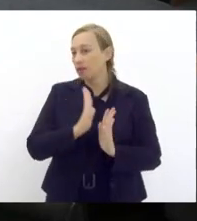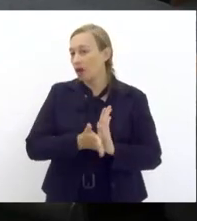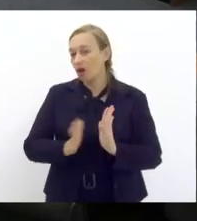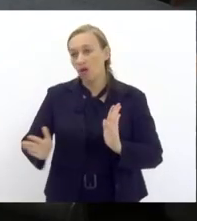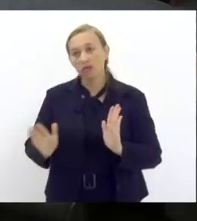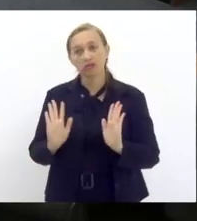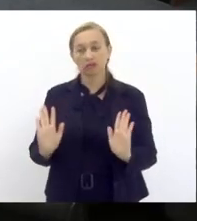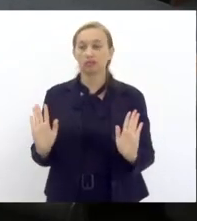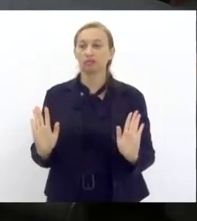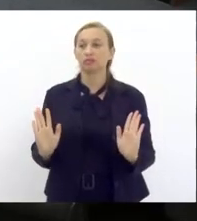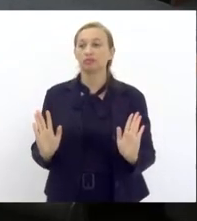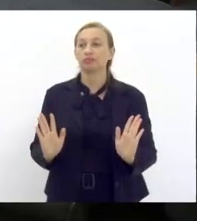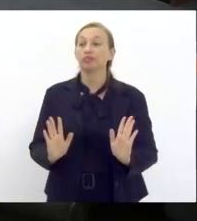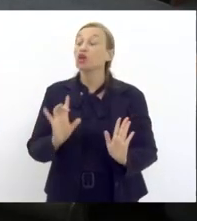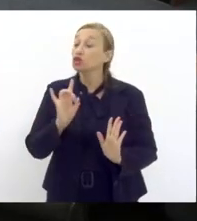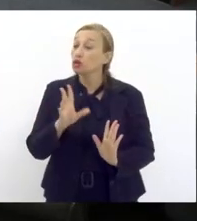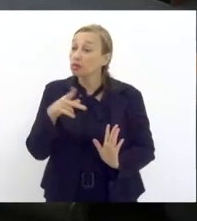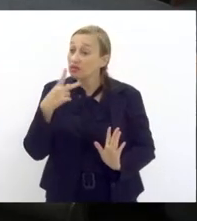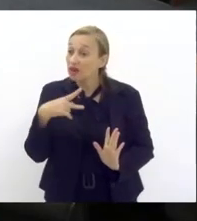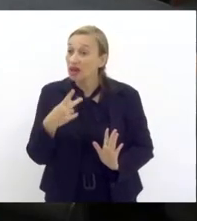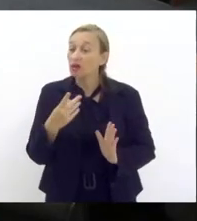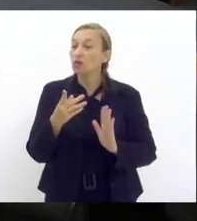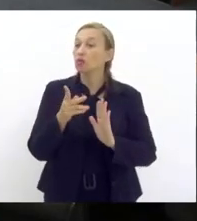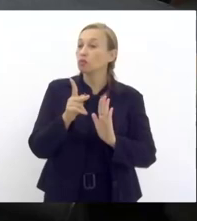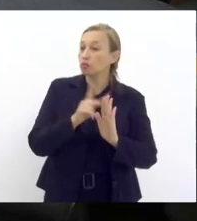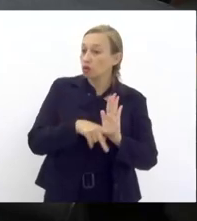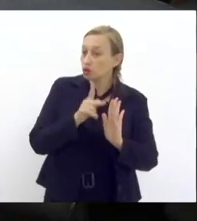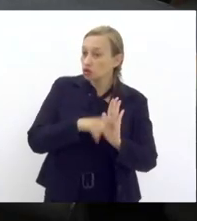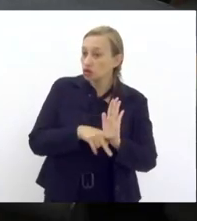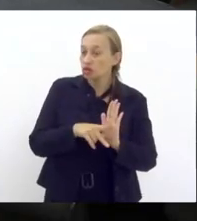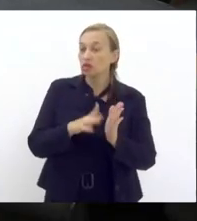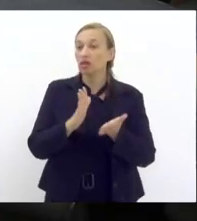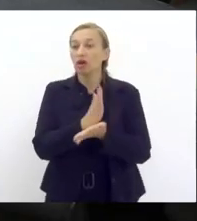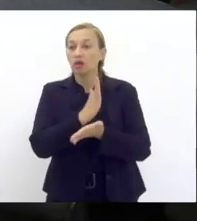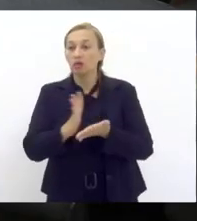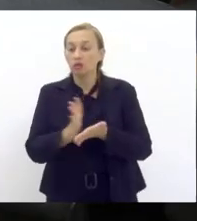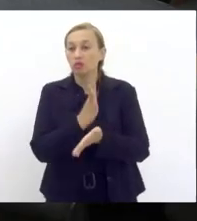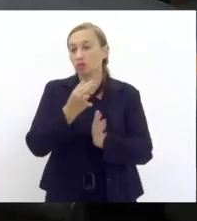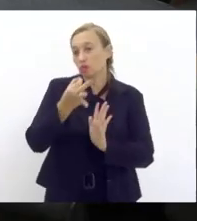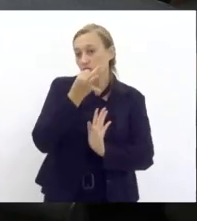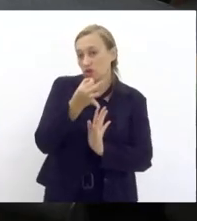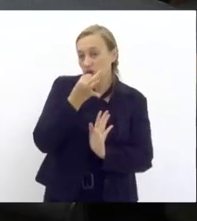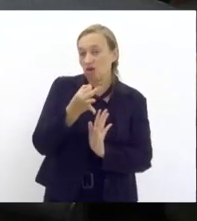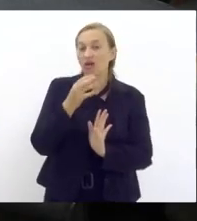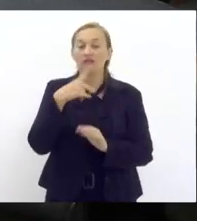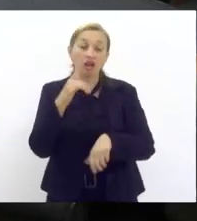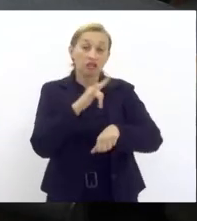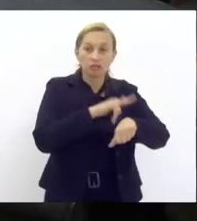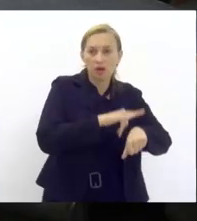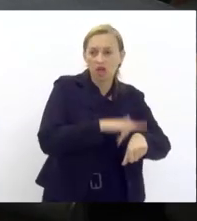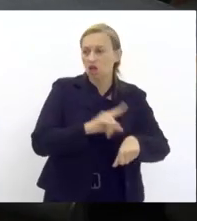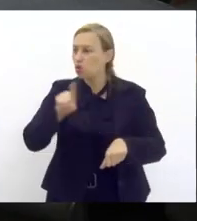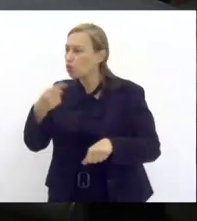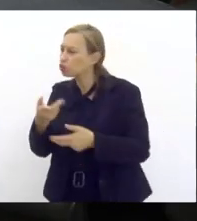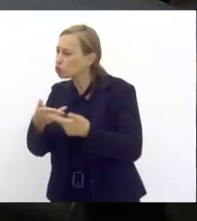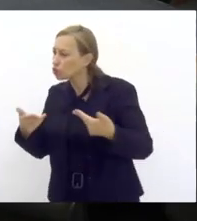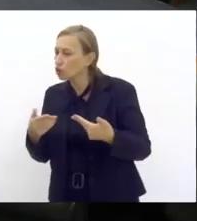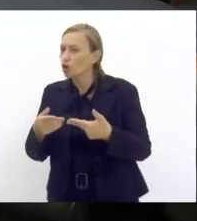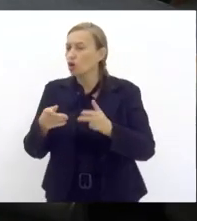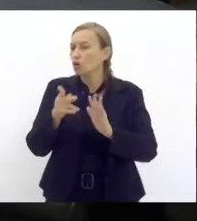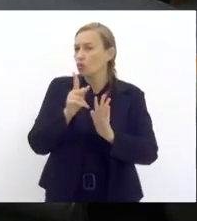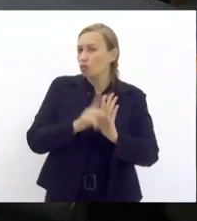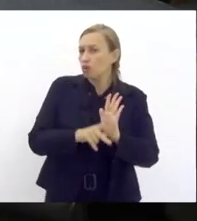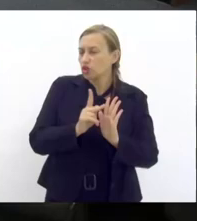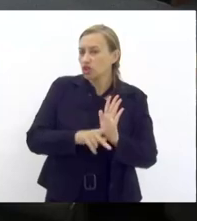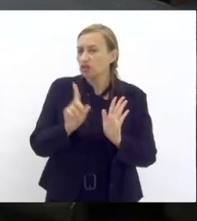Vossa Excelência. Sim. Só para dizer que o projeto aqui, eu vi alguns argumentos, falando de banheiro, de outras coisas, o projeto não trata